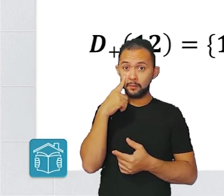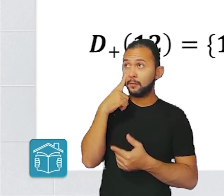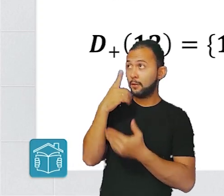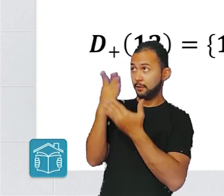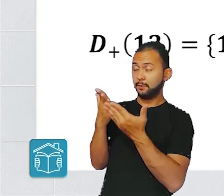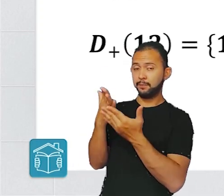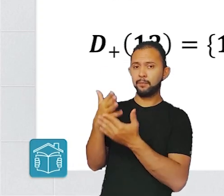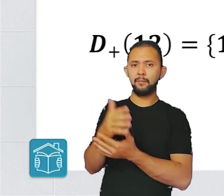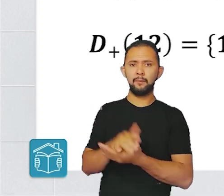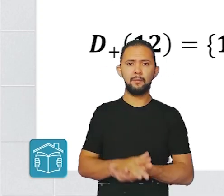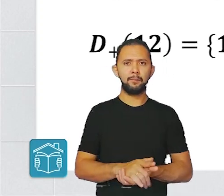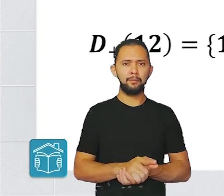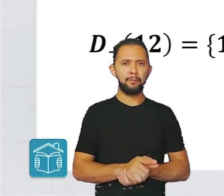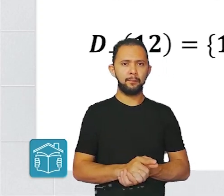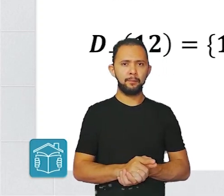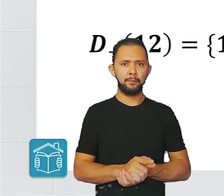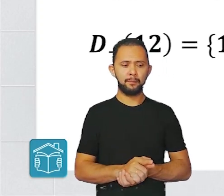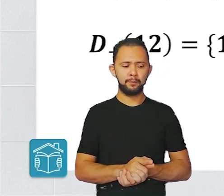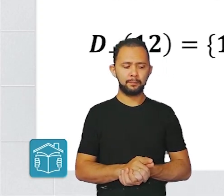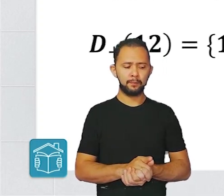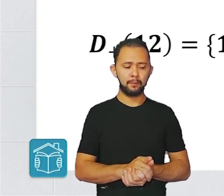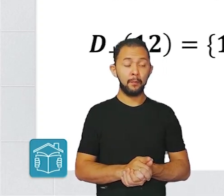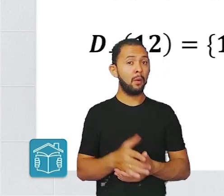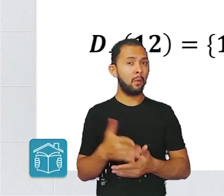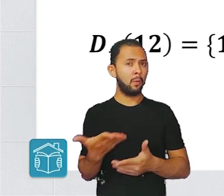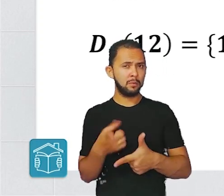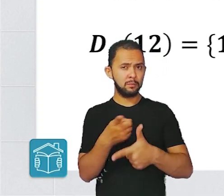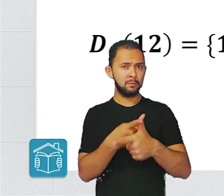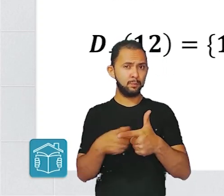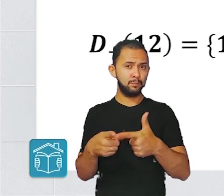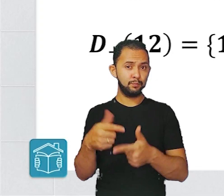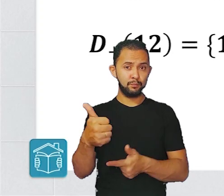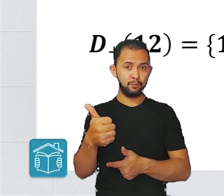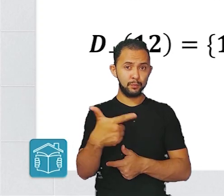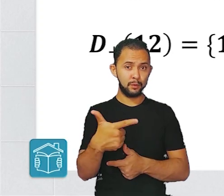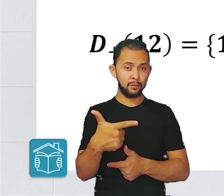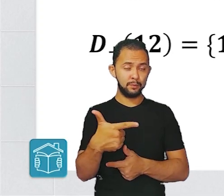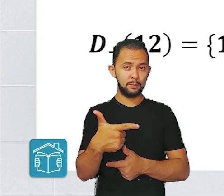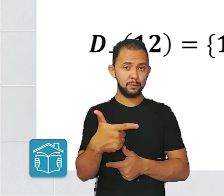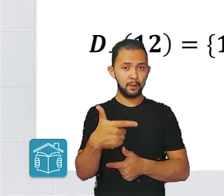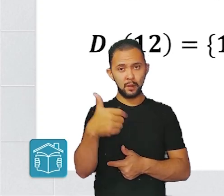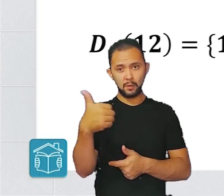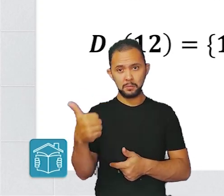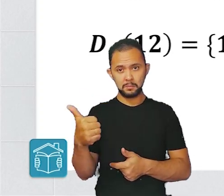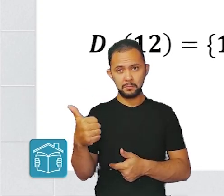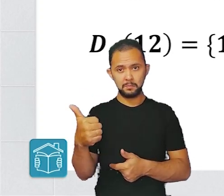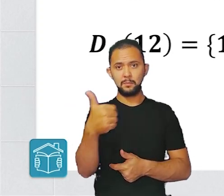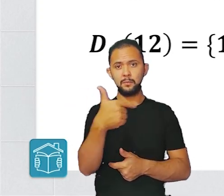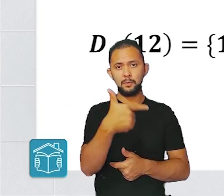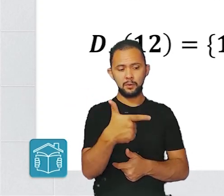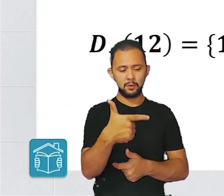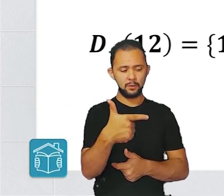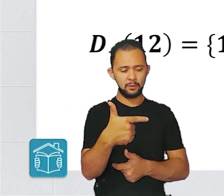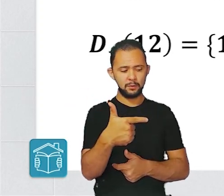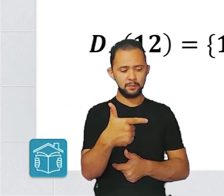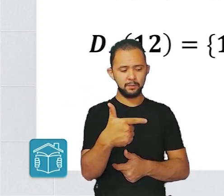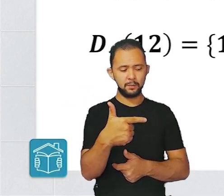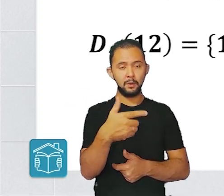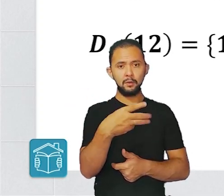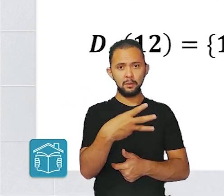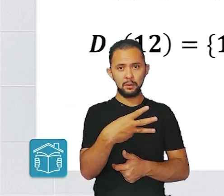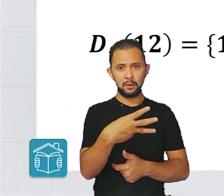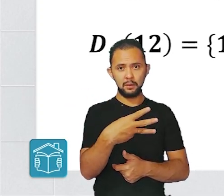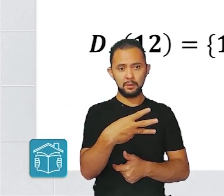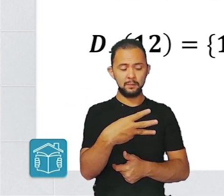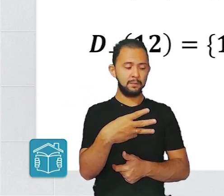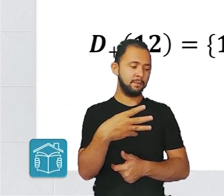e o 10. Os divisores de 12, lembrando aqui, sempre os positivos, tá bom? Então é o 1, o 2, o 3, o 4, o 6 e o